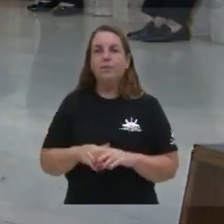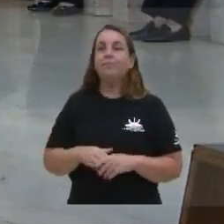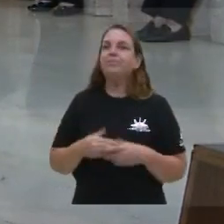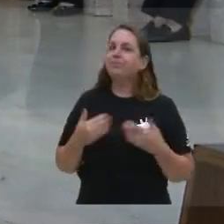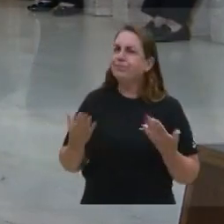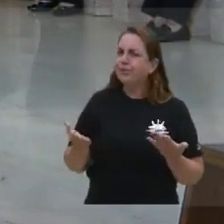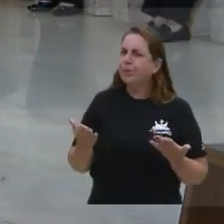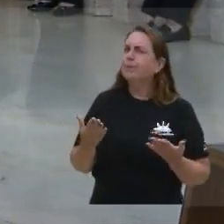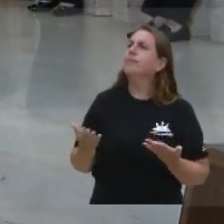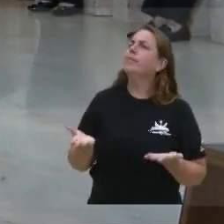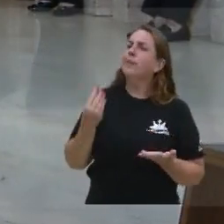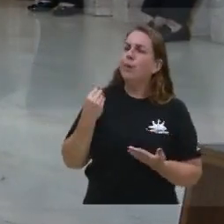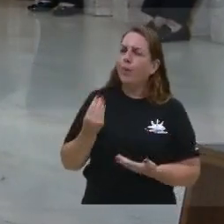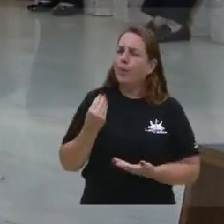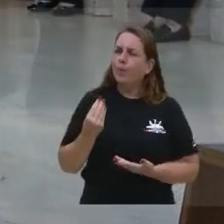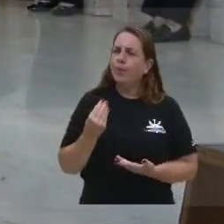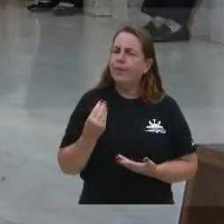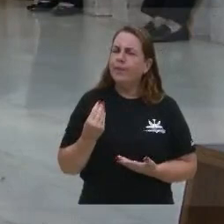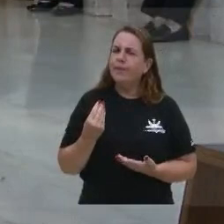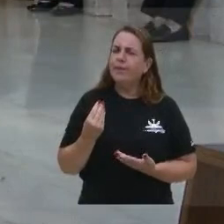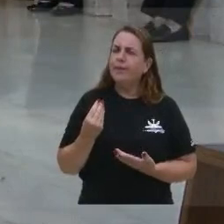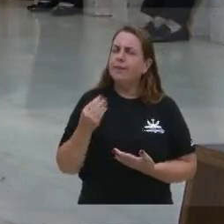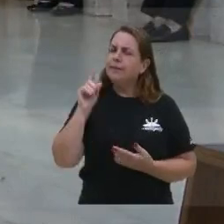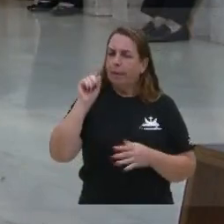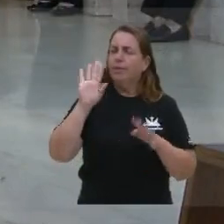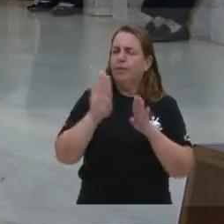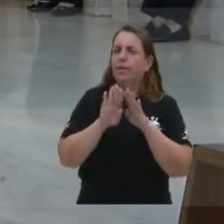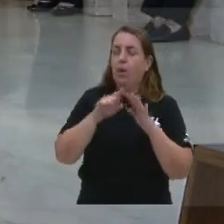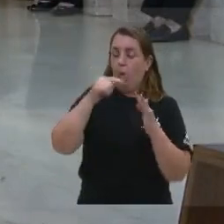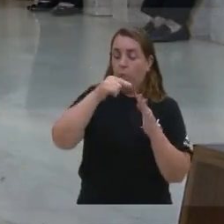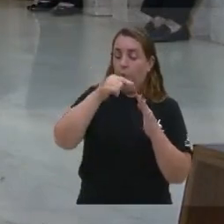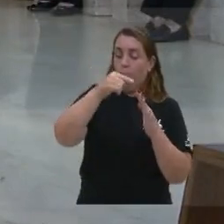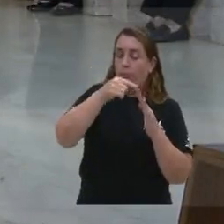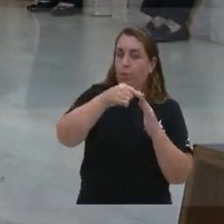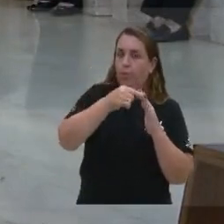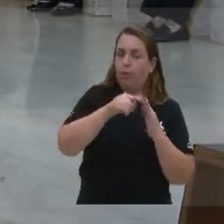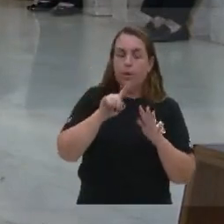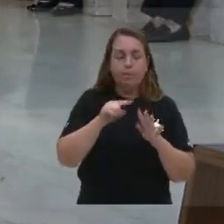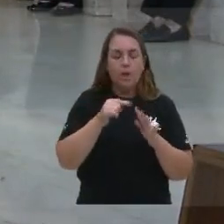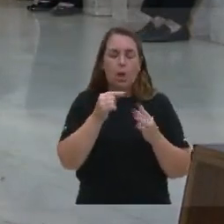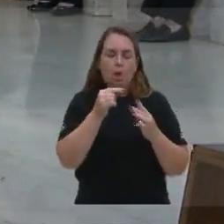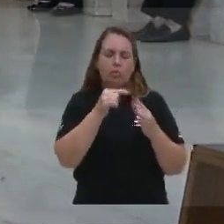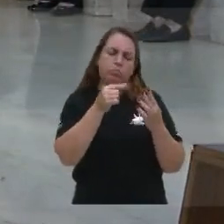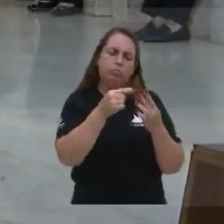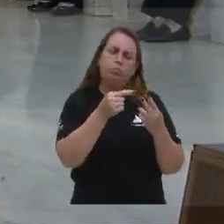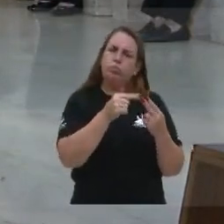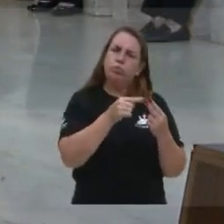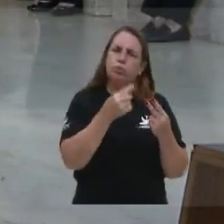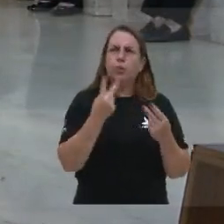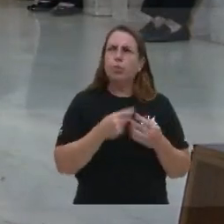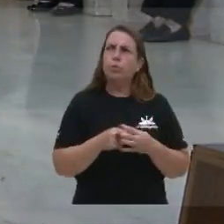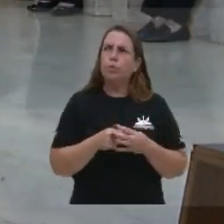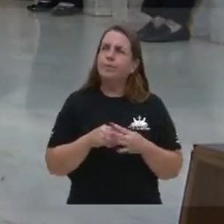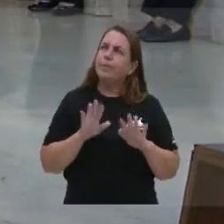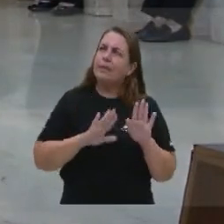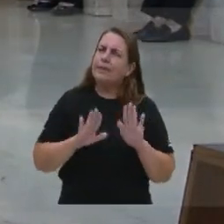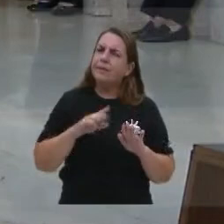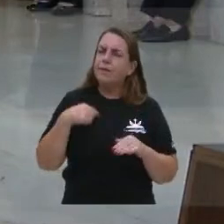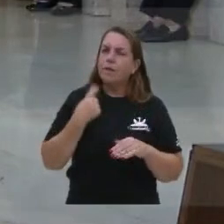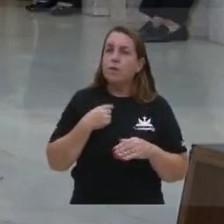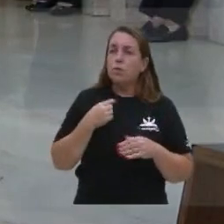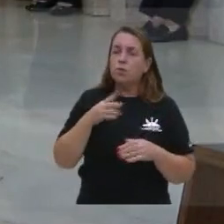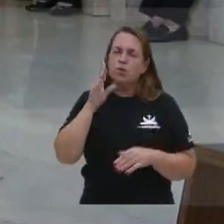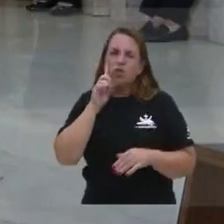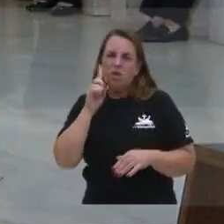É impressionante. Uma outra pista é perceber que nem sempre nos nossos afazeres, mesmo